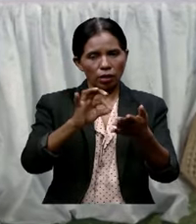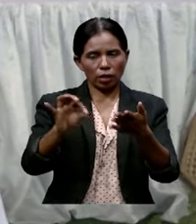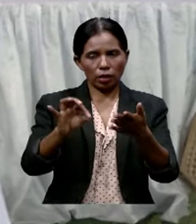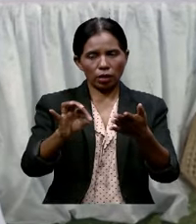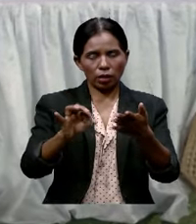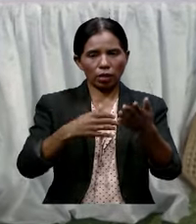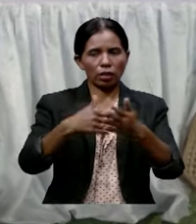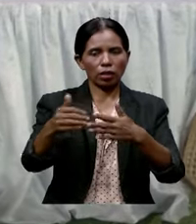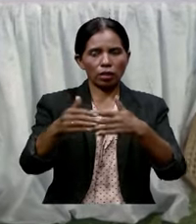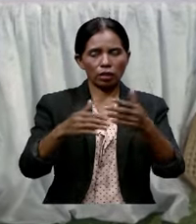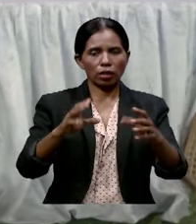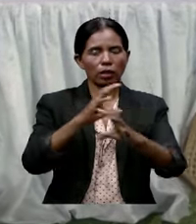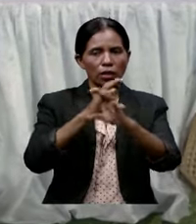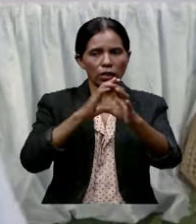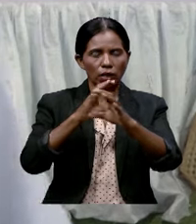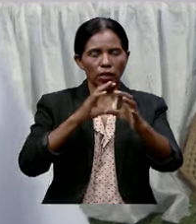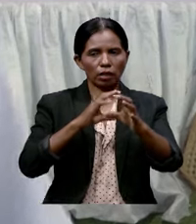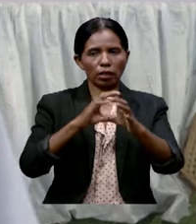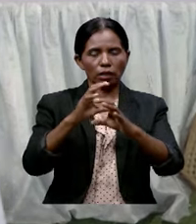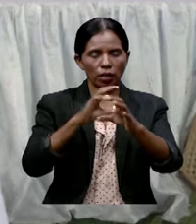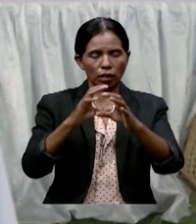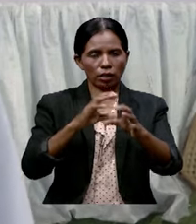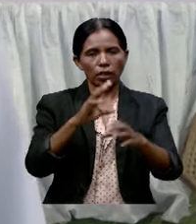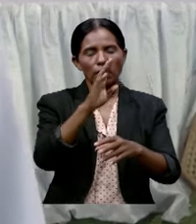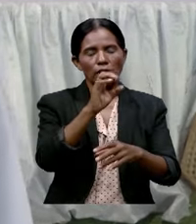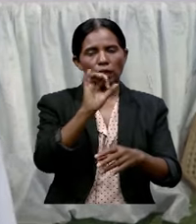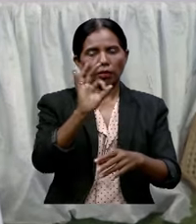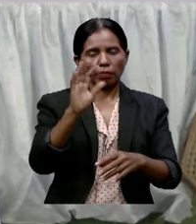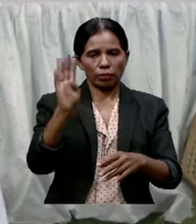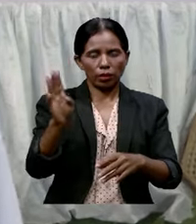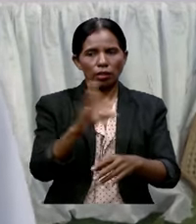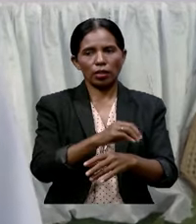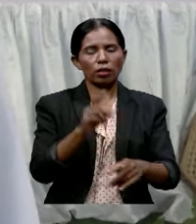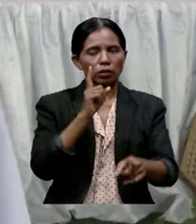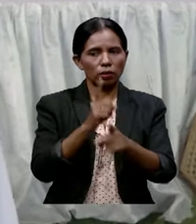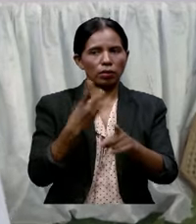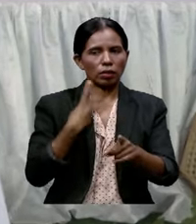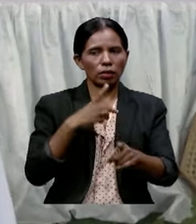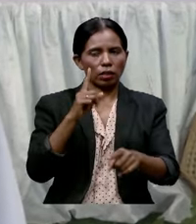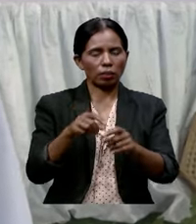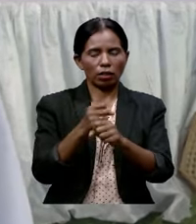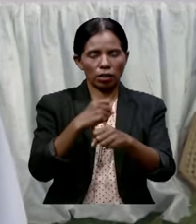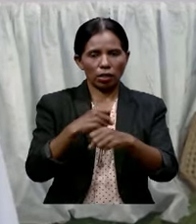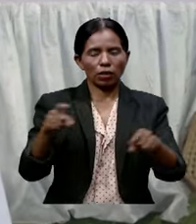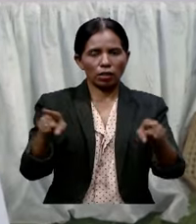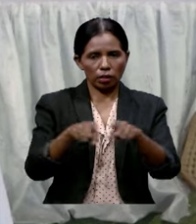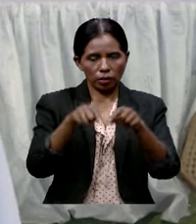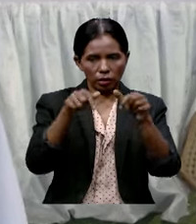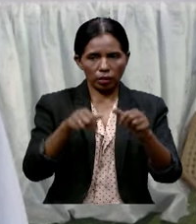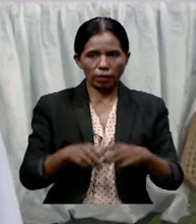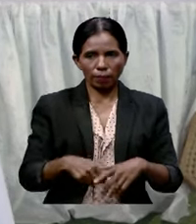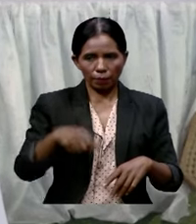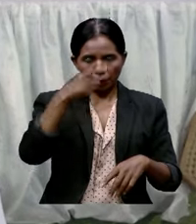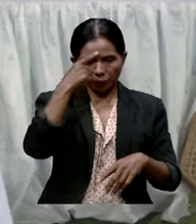hakere ki ha autokaru ninia lolon ka mikrolet ka anguna ni lolon porque loloji ta labele halwan sane